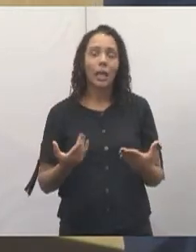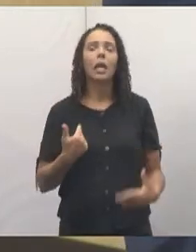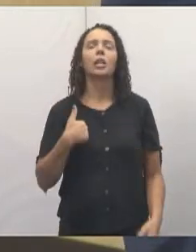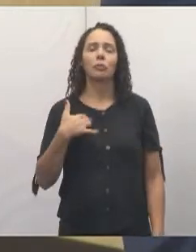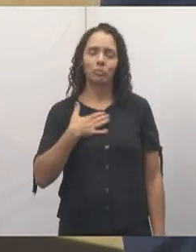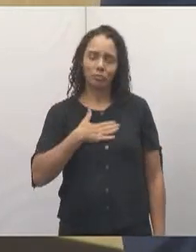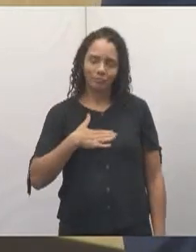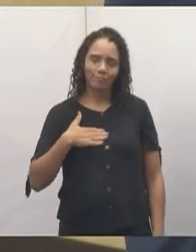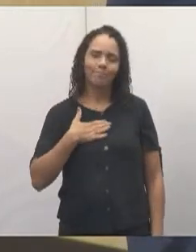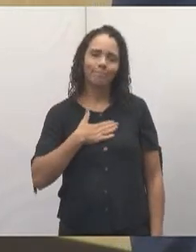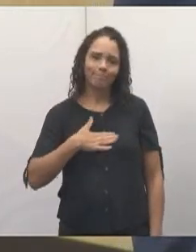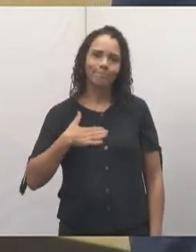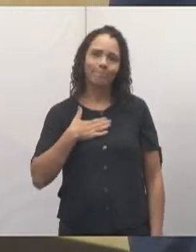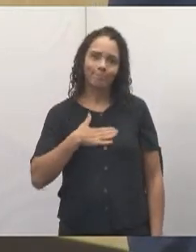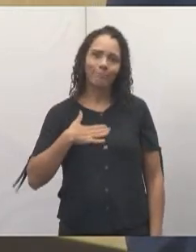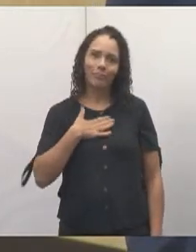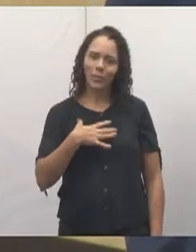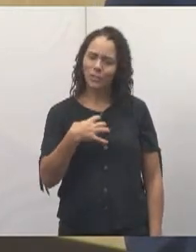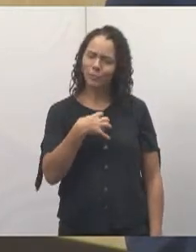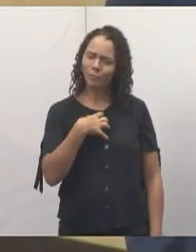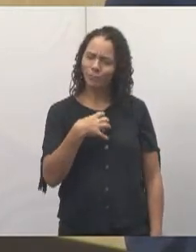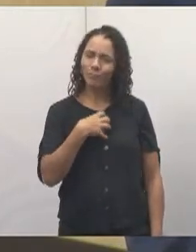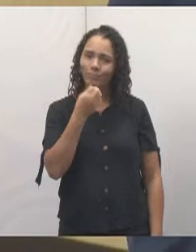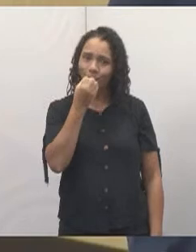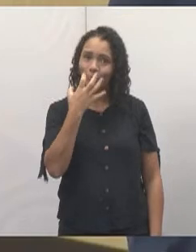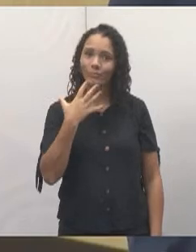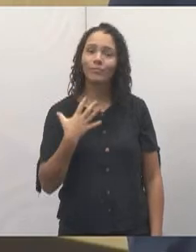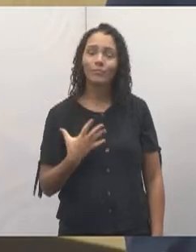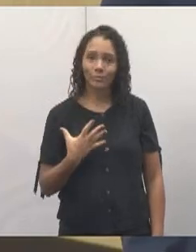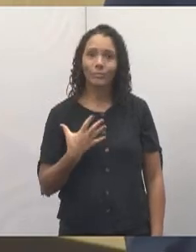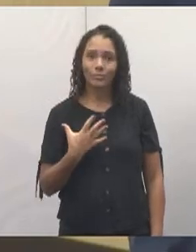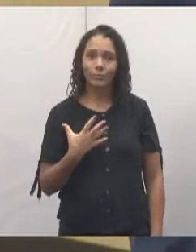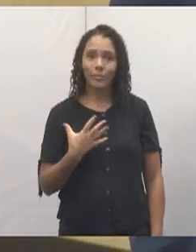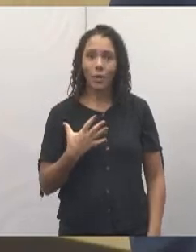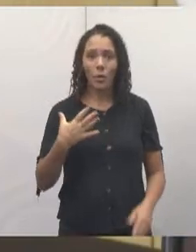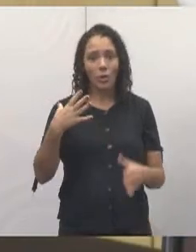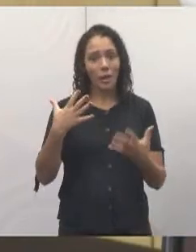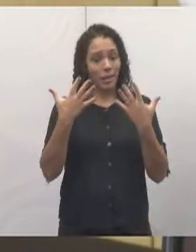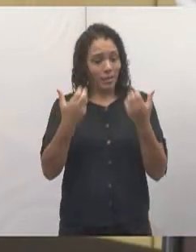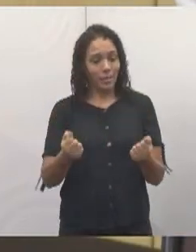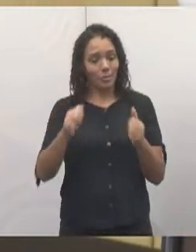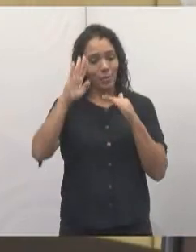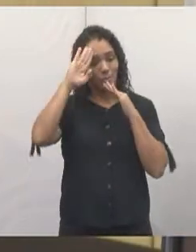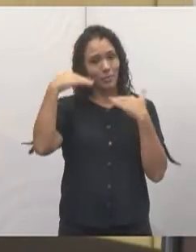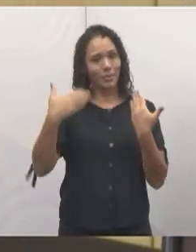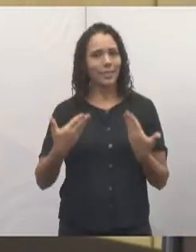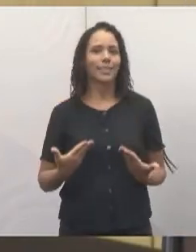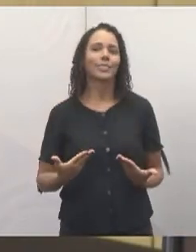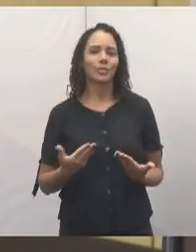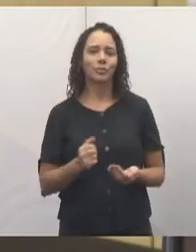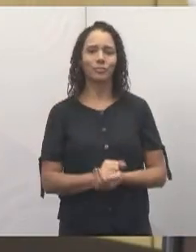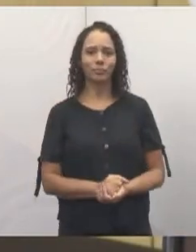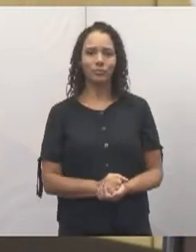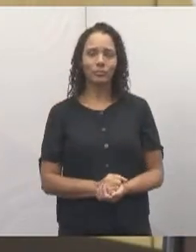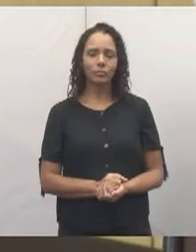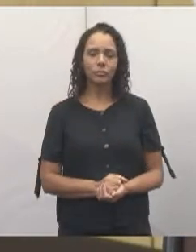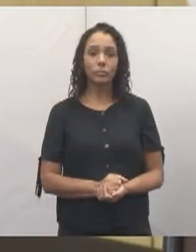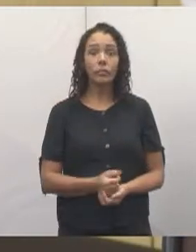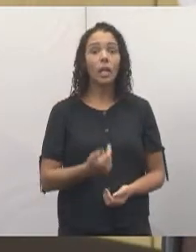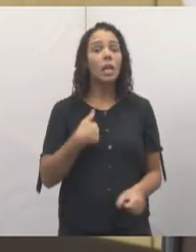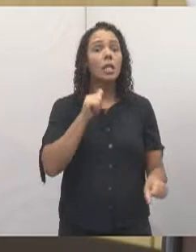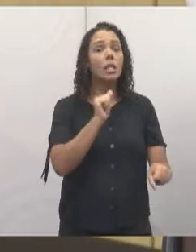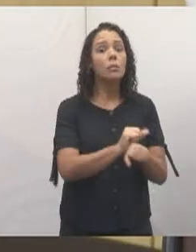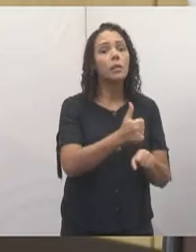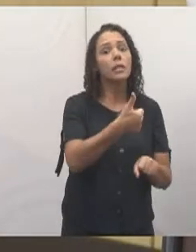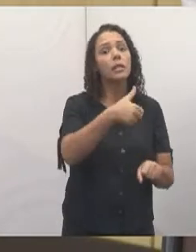gostei a sensação foi boa de ter essa homenagem, né? Então, eu fiquei 10 anos longe da advocacia. Eu